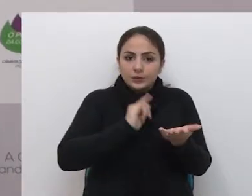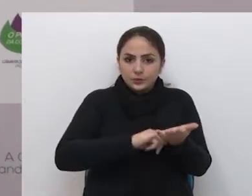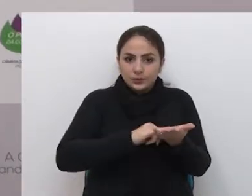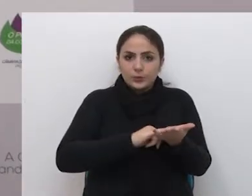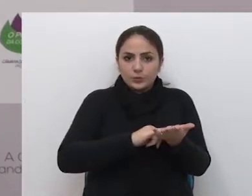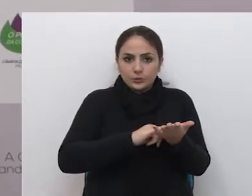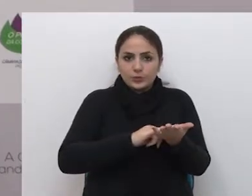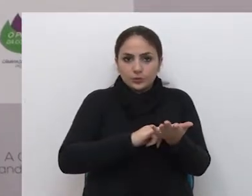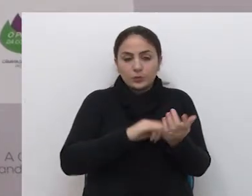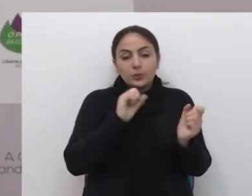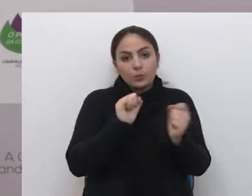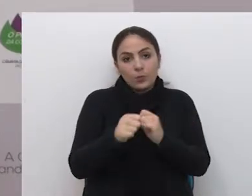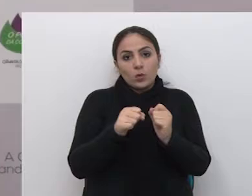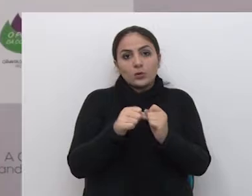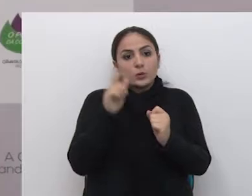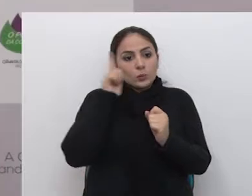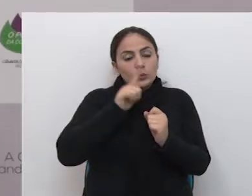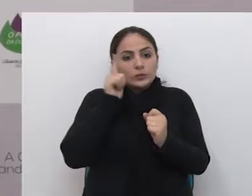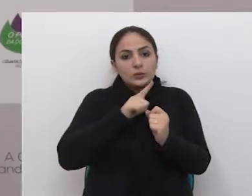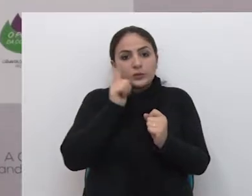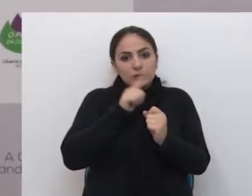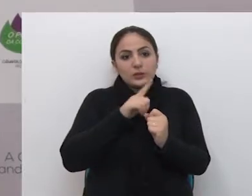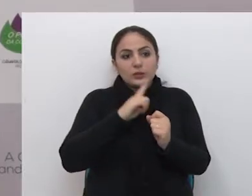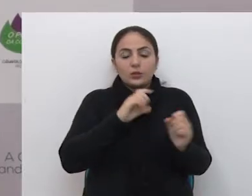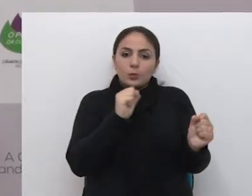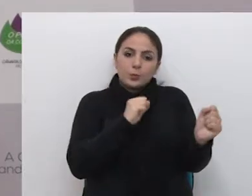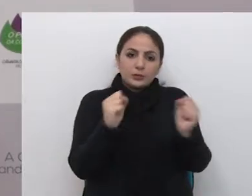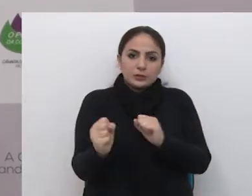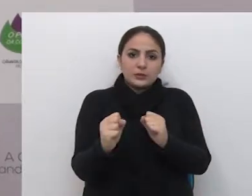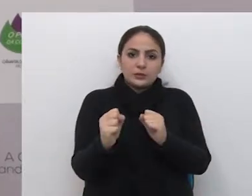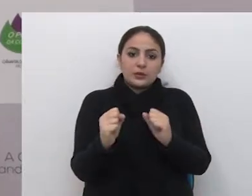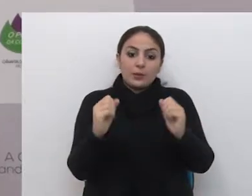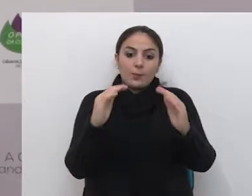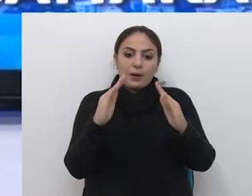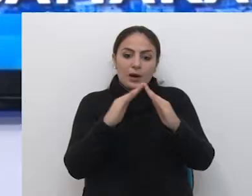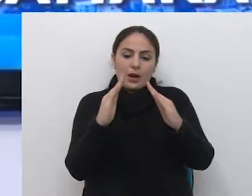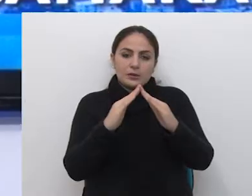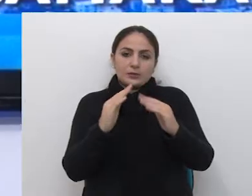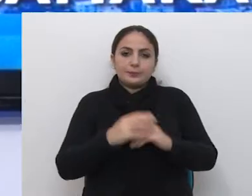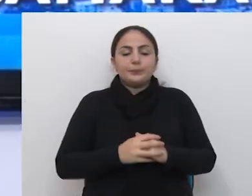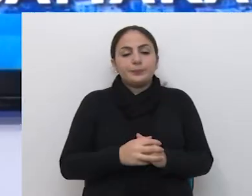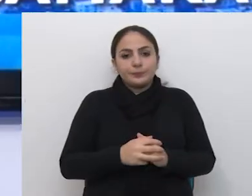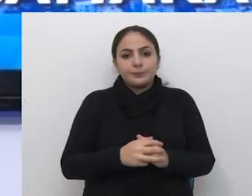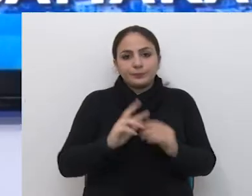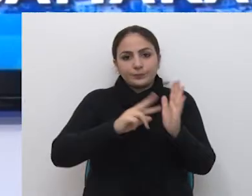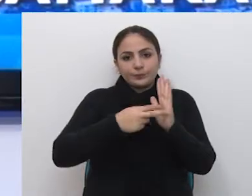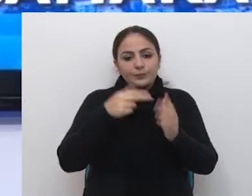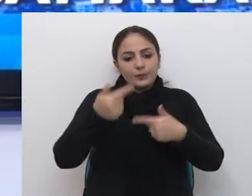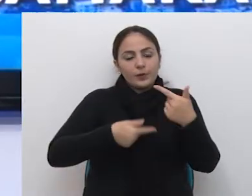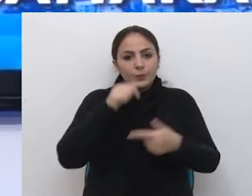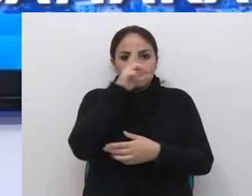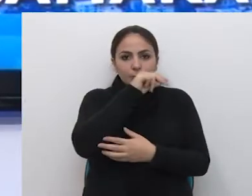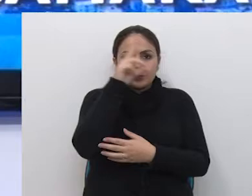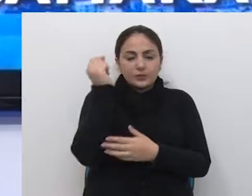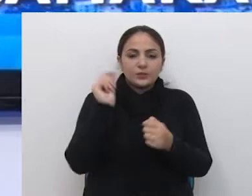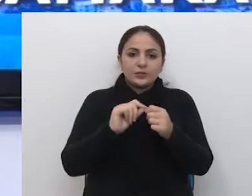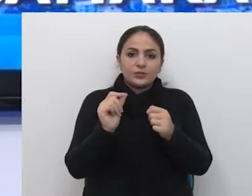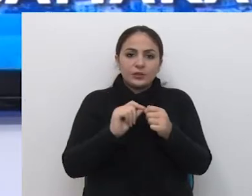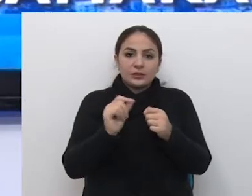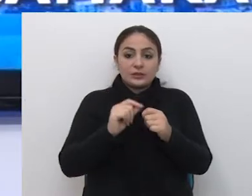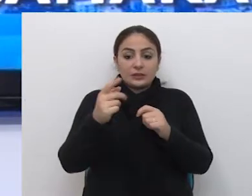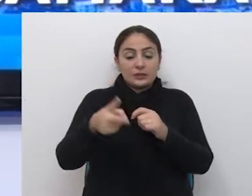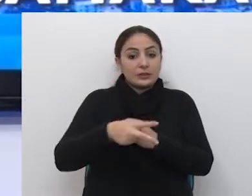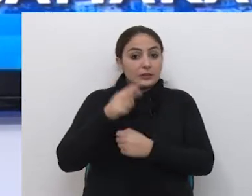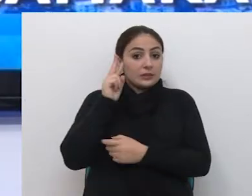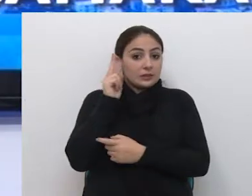IPTU, numa eventualidade que possam ter, pelo menos resguardado, uma possibilidade de ter um teto sobre suas cabeças. O Sindicato dos Servidores Municipais promoveu